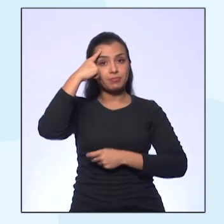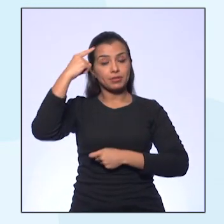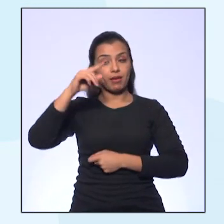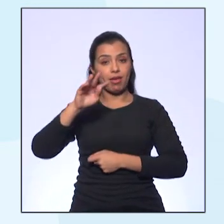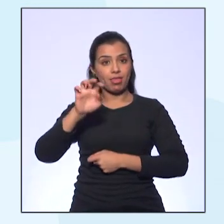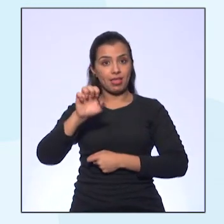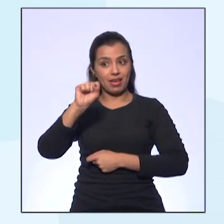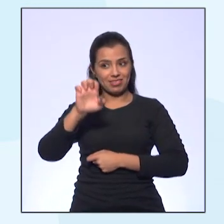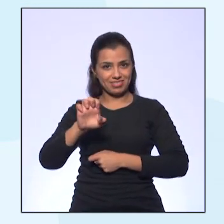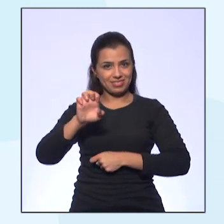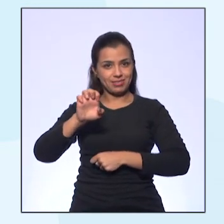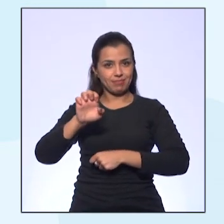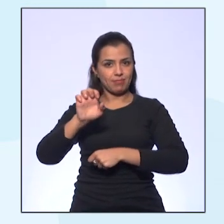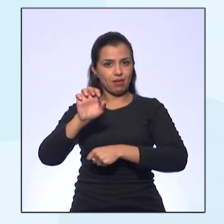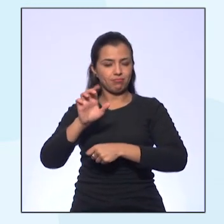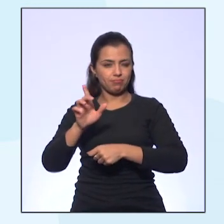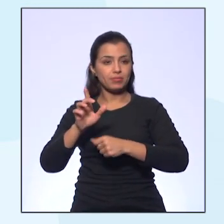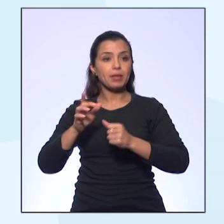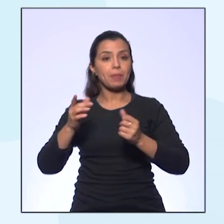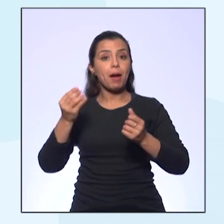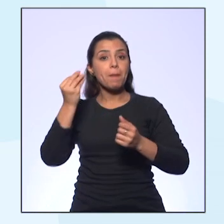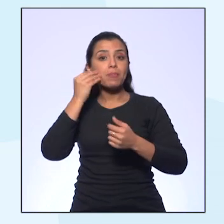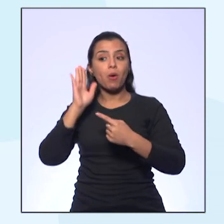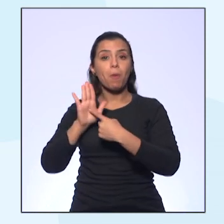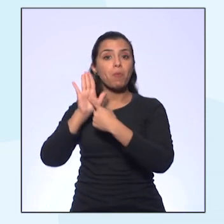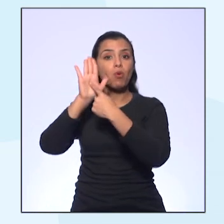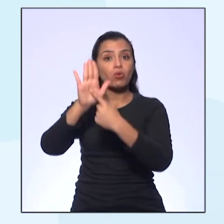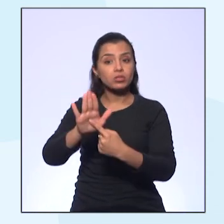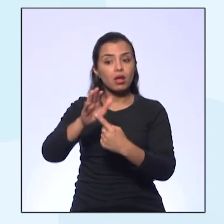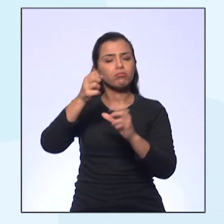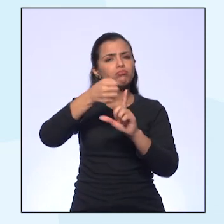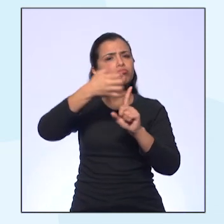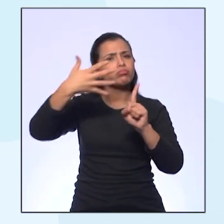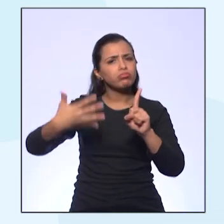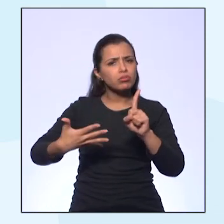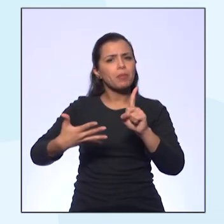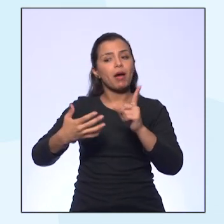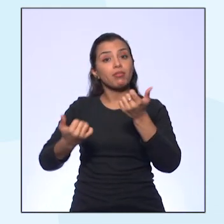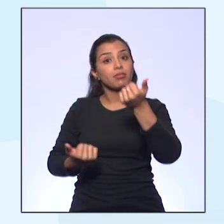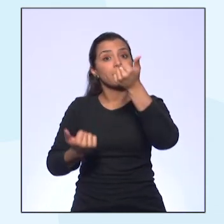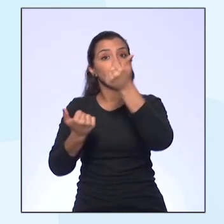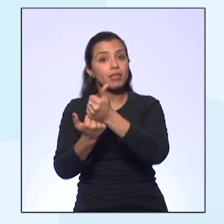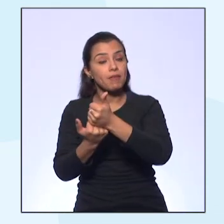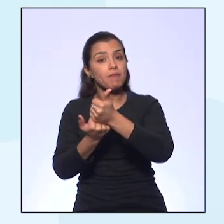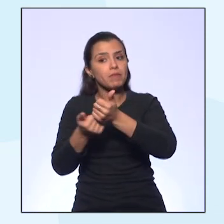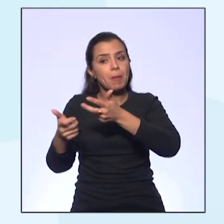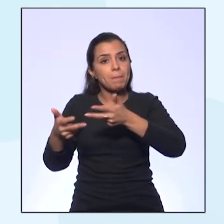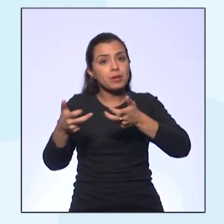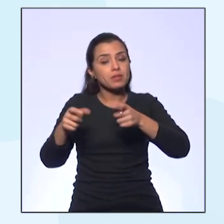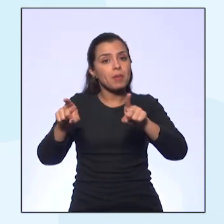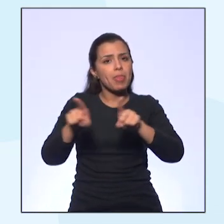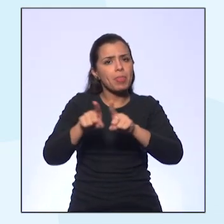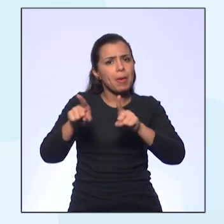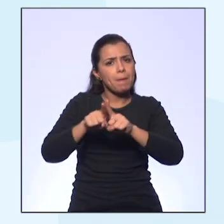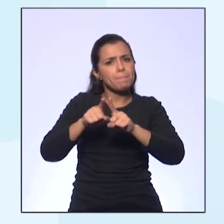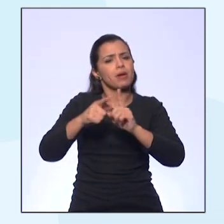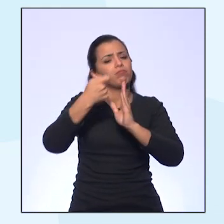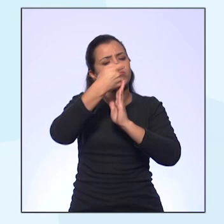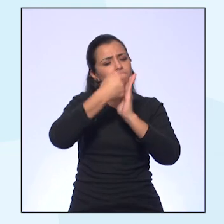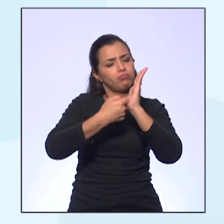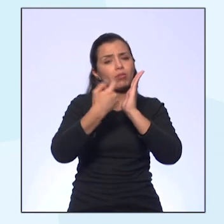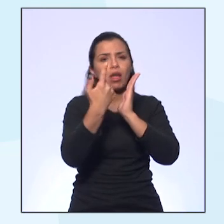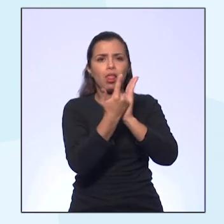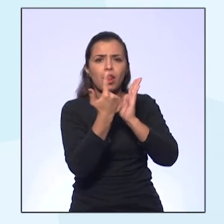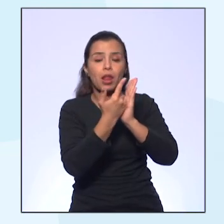argumentos apresentados para defendê-la ou refutá-la. Reconhecer o texto literário produzido no